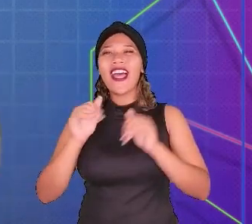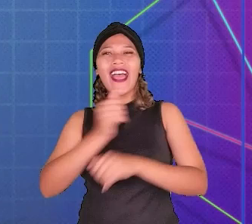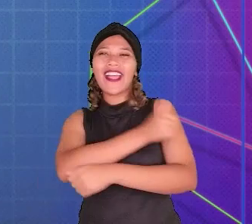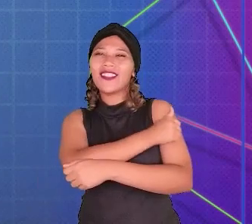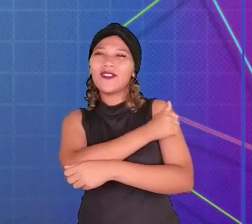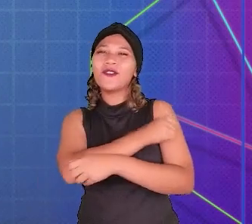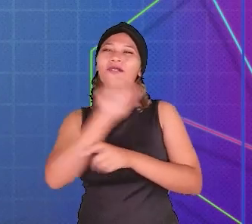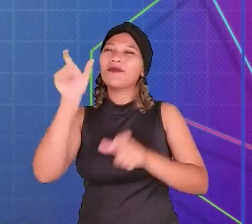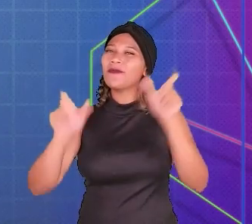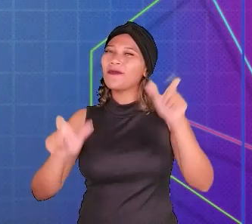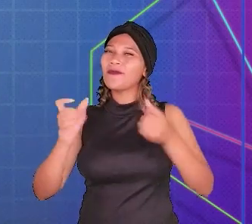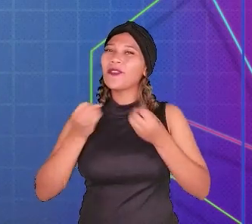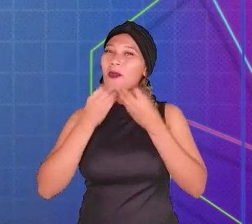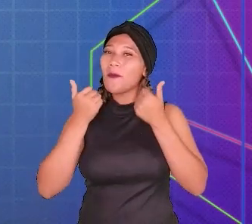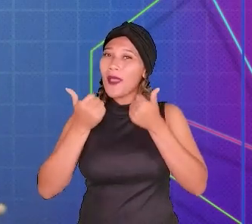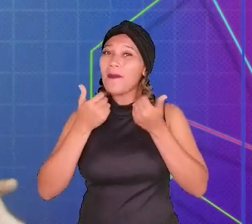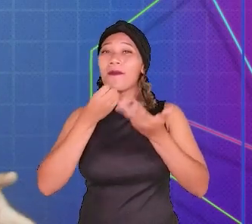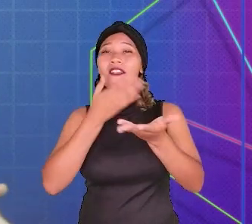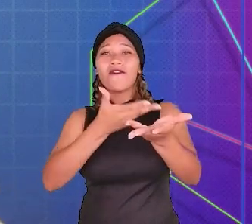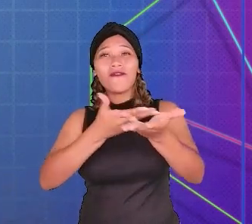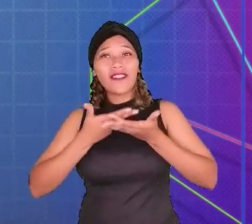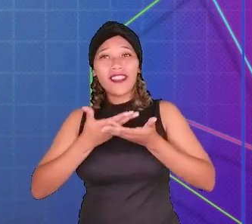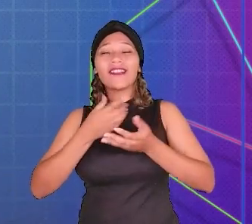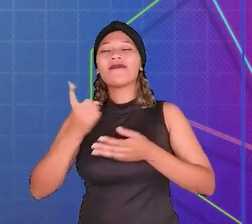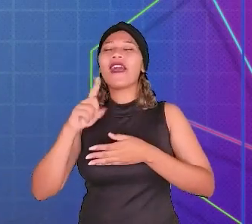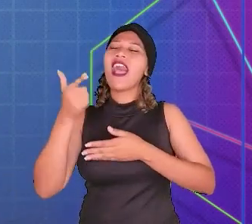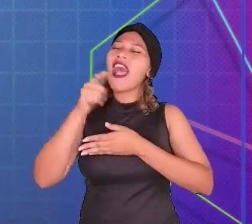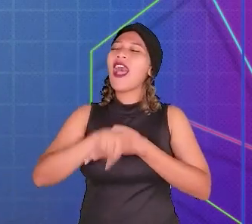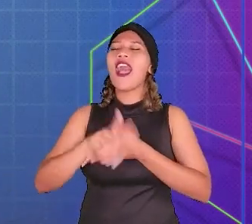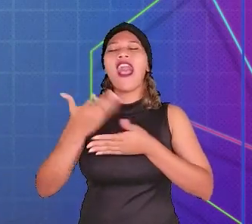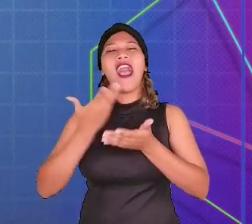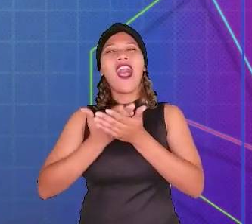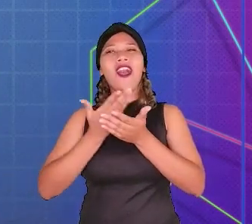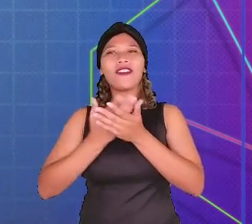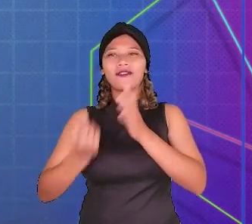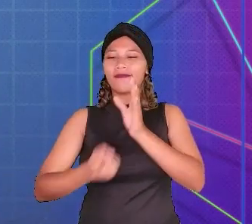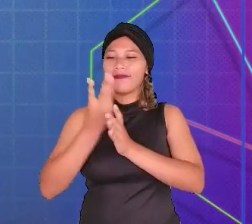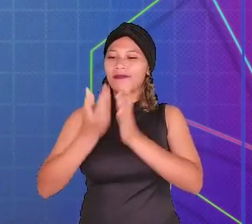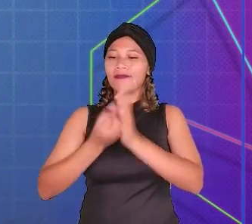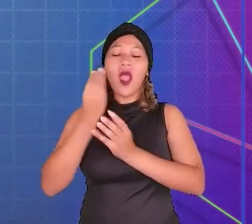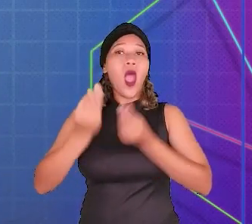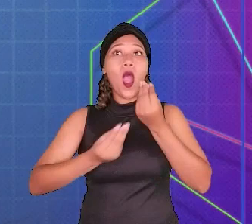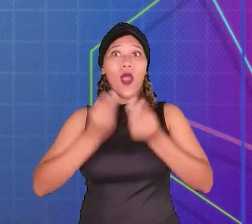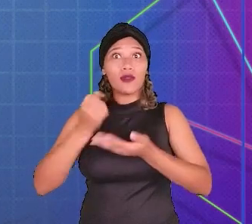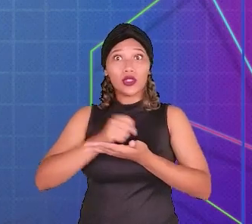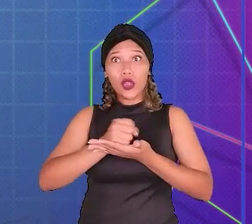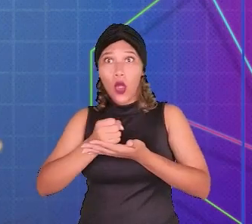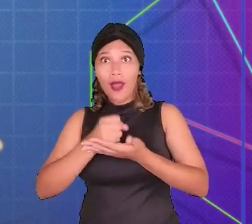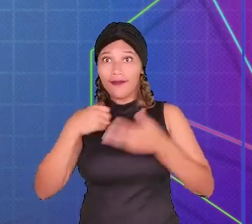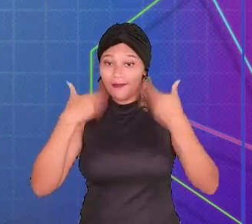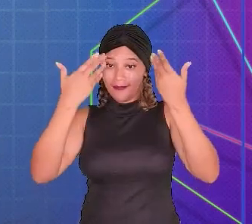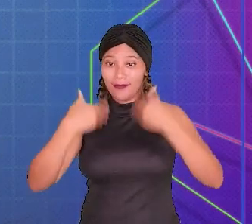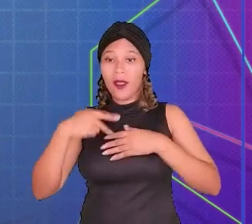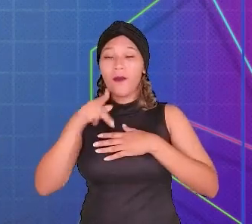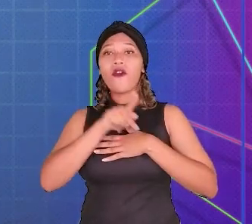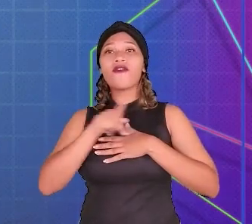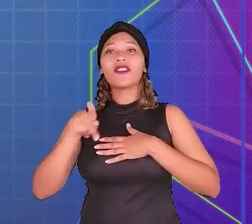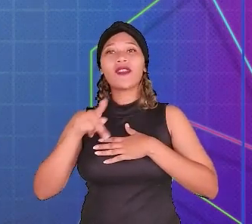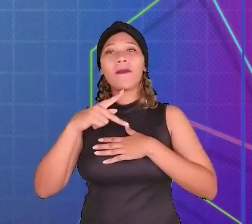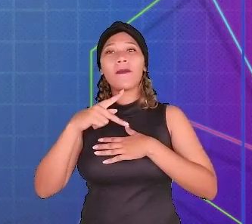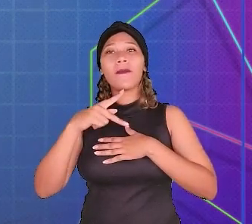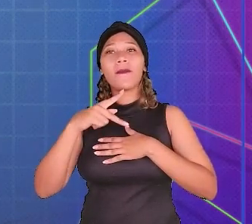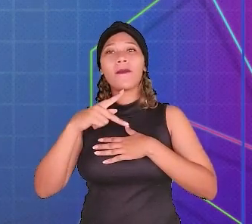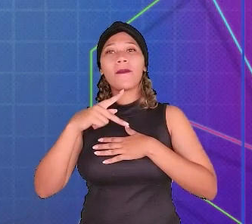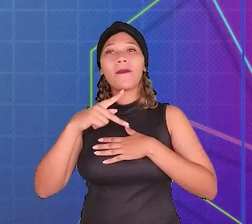Olá, querida aluna, querido aluno, sejam bem-vindos a mais uma aula do seu curso de Criação de Jogos. Eu sou a sua professora